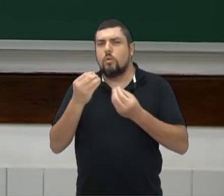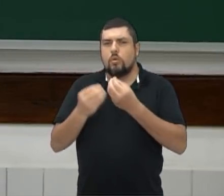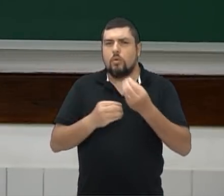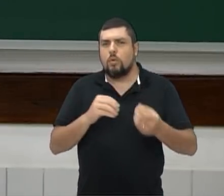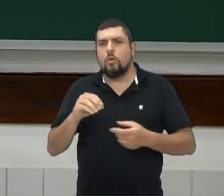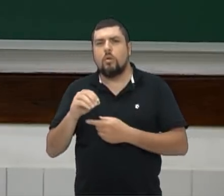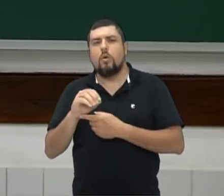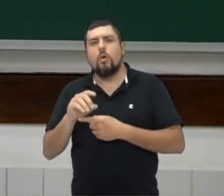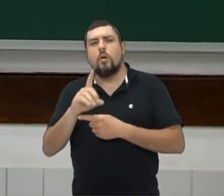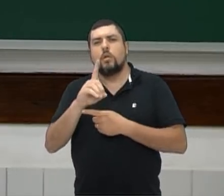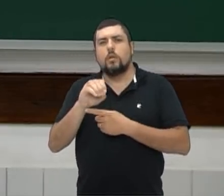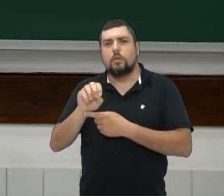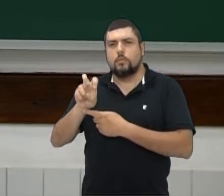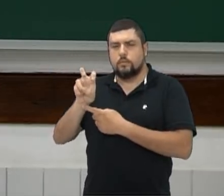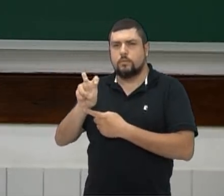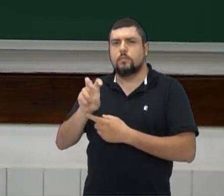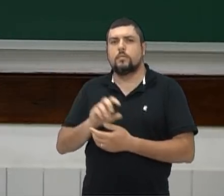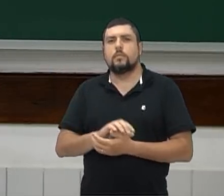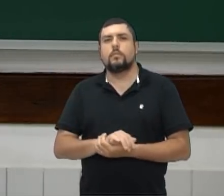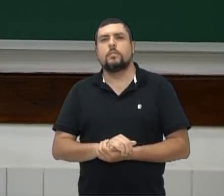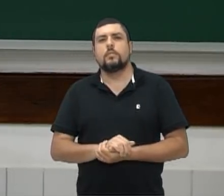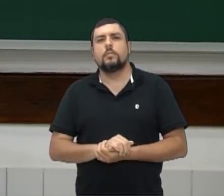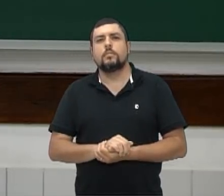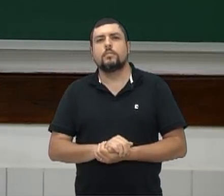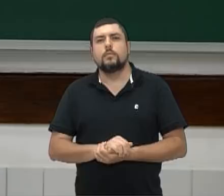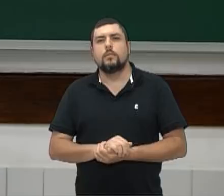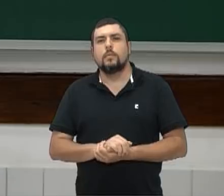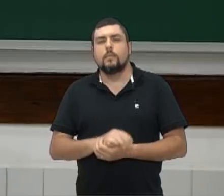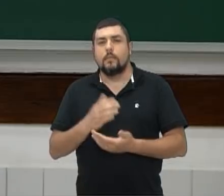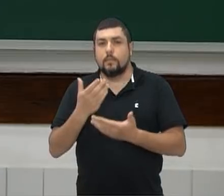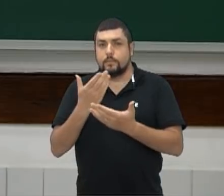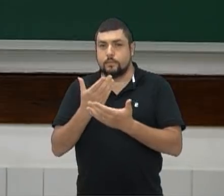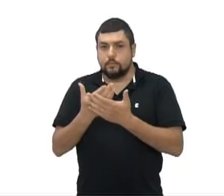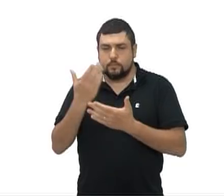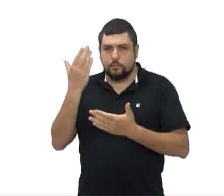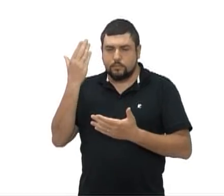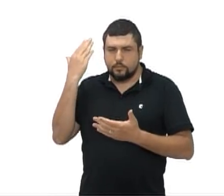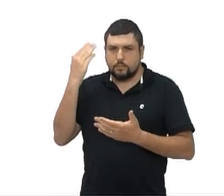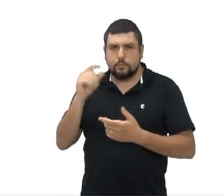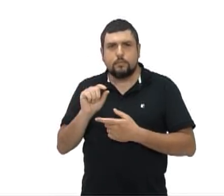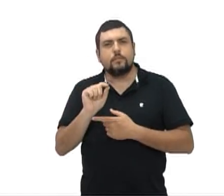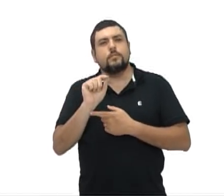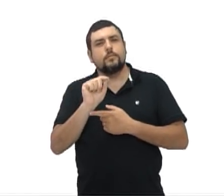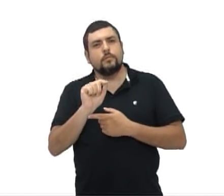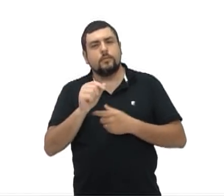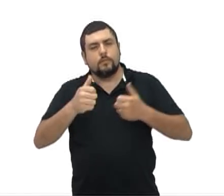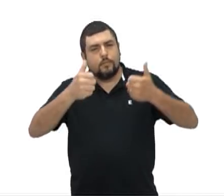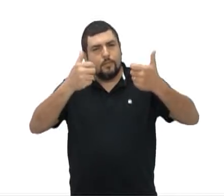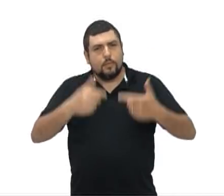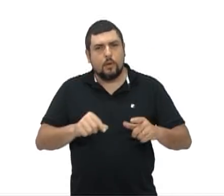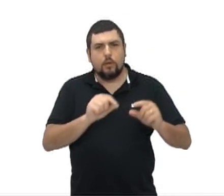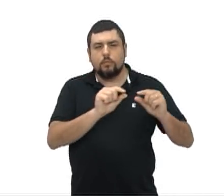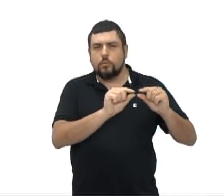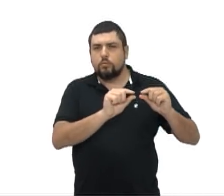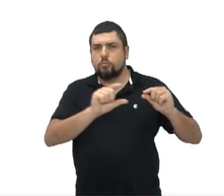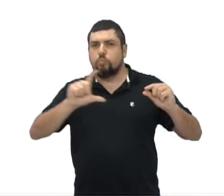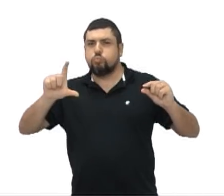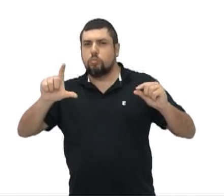descritor D05. Na aula anterior, nós falamos sobre ampliação e